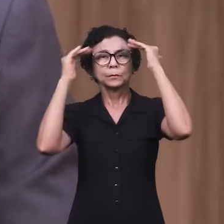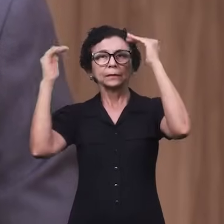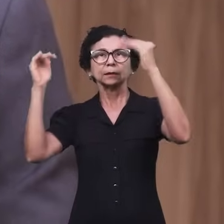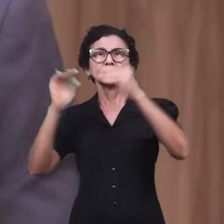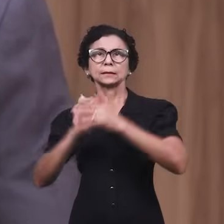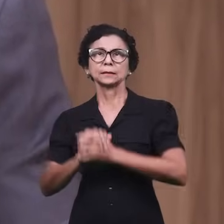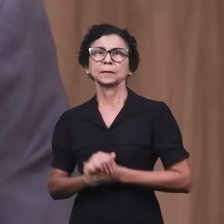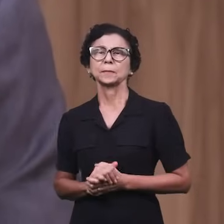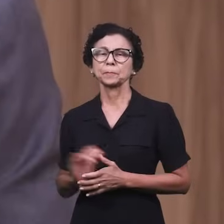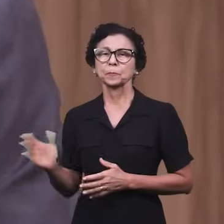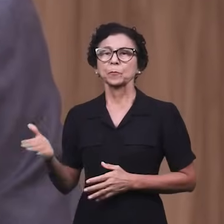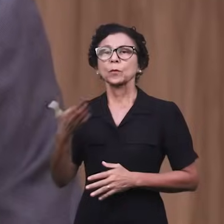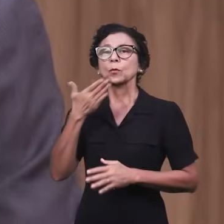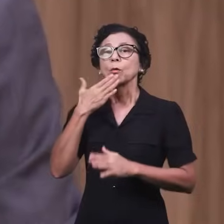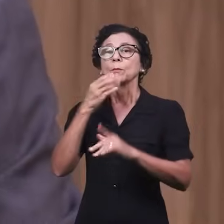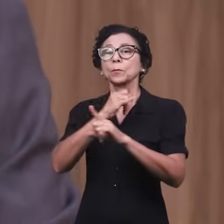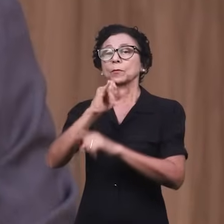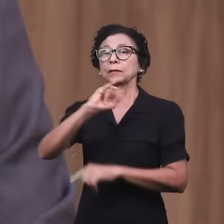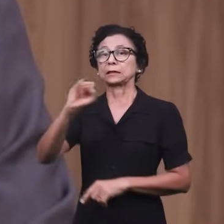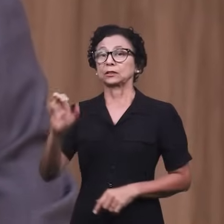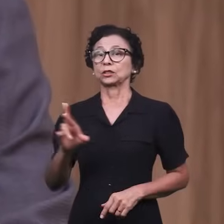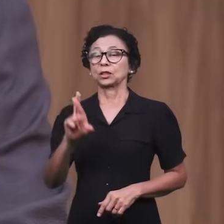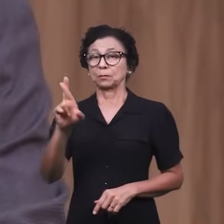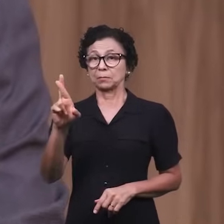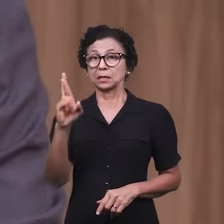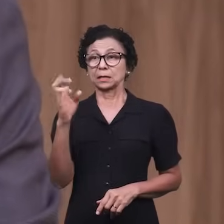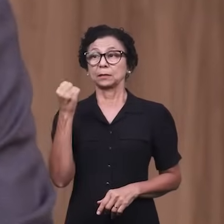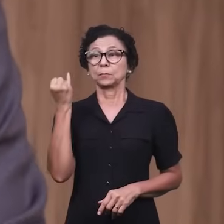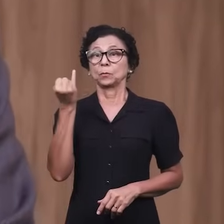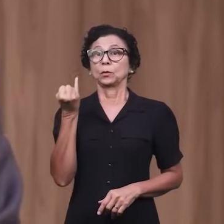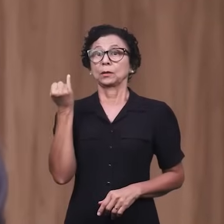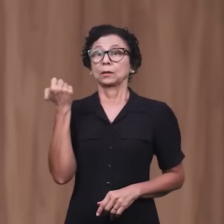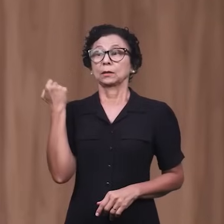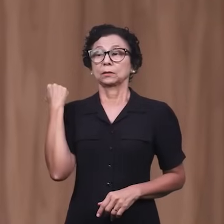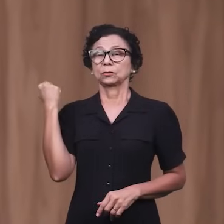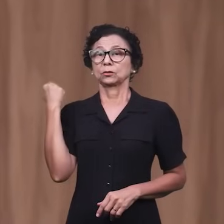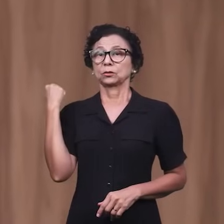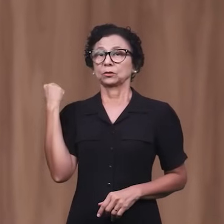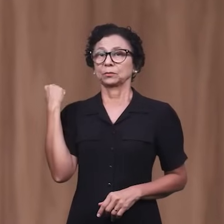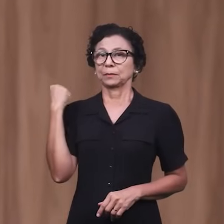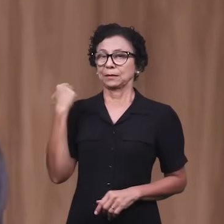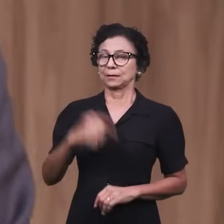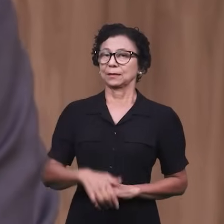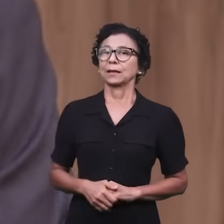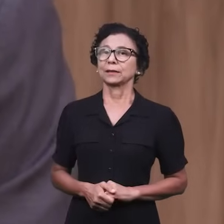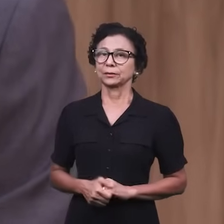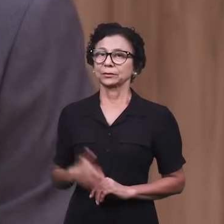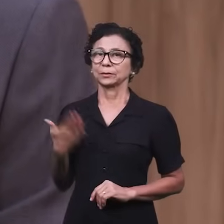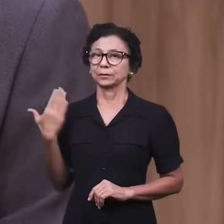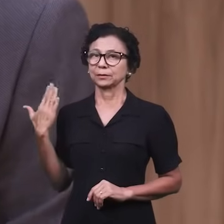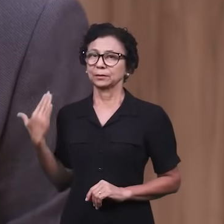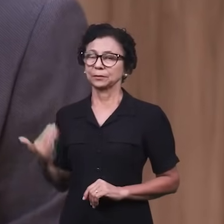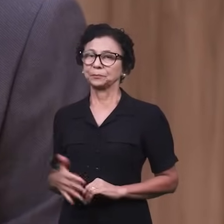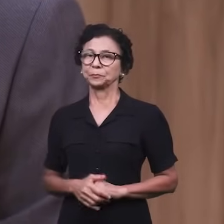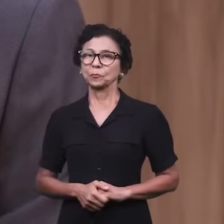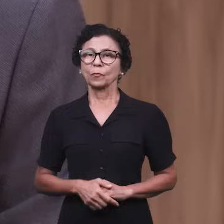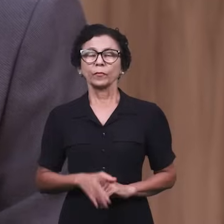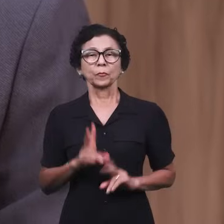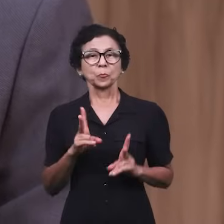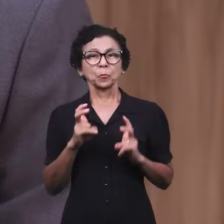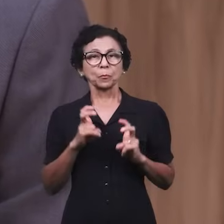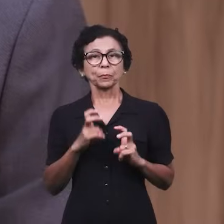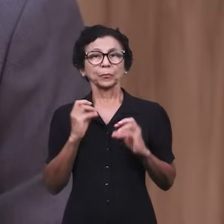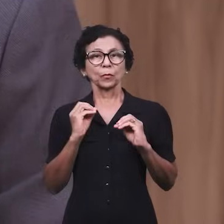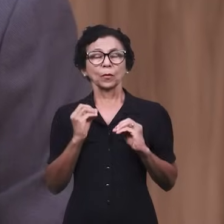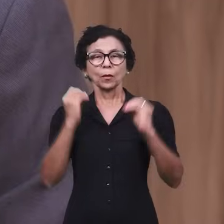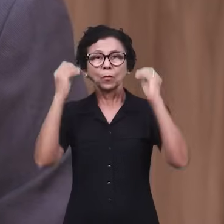profeta mais importante daquela época aquele período e teve eu V que que as circunstâncias como que a obediência está a das circunstâncias e não